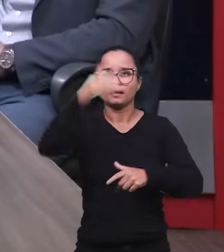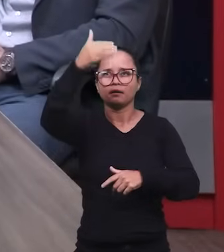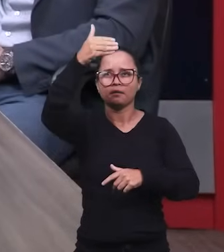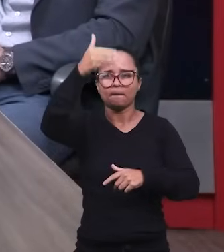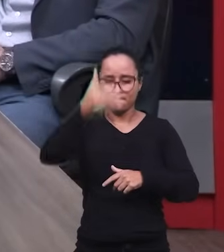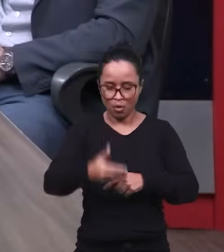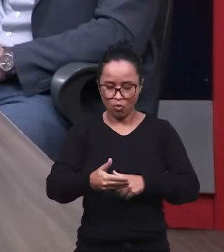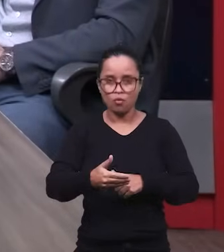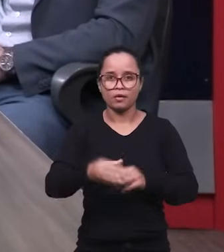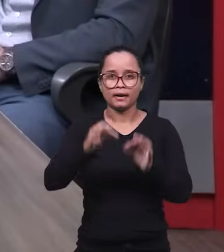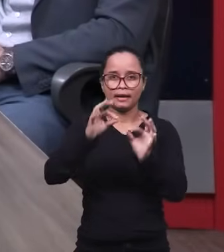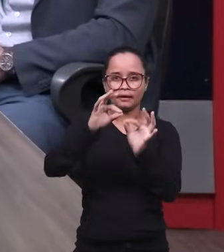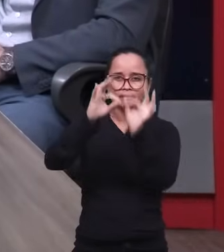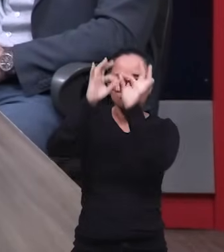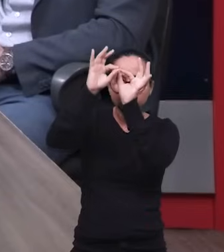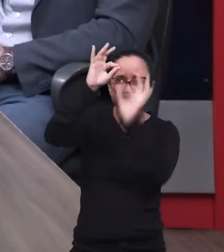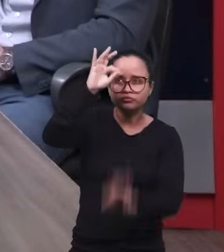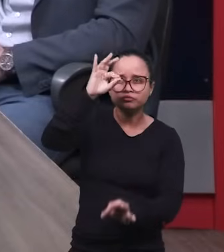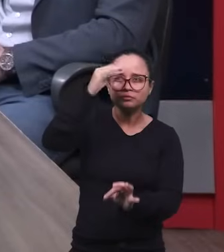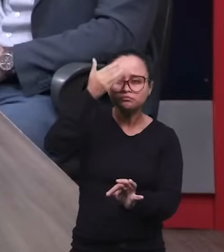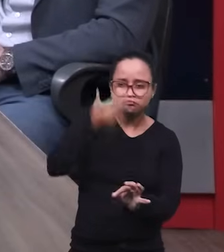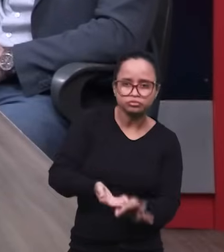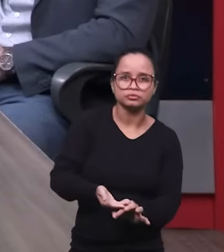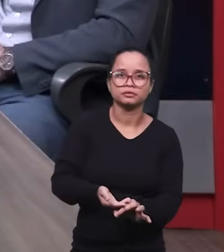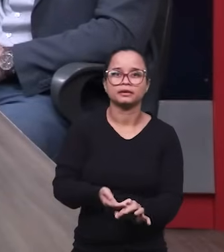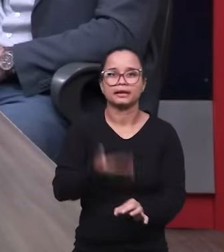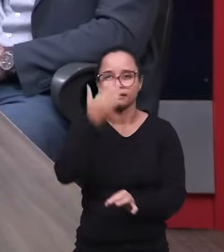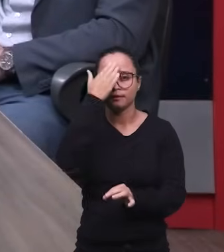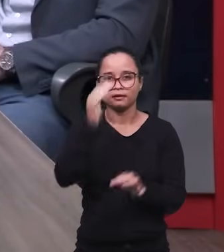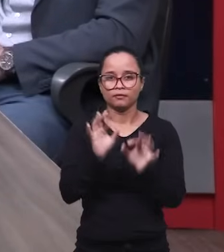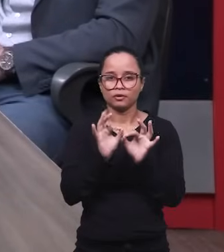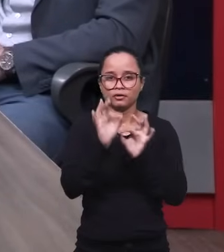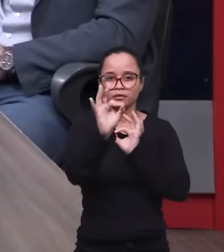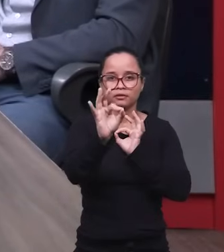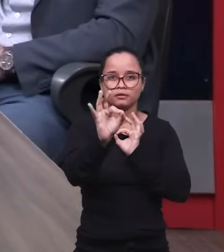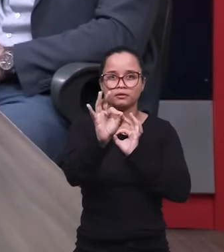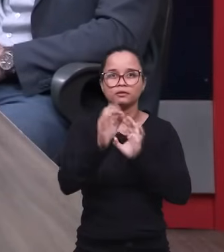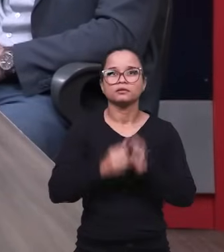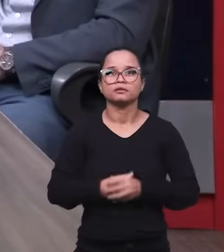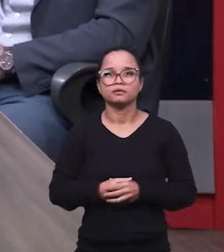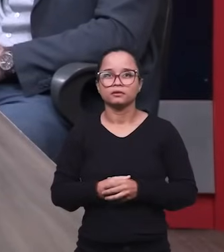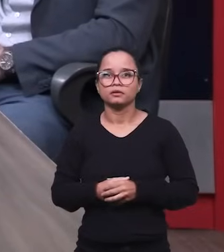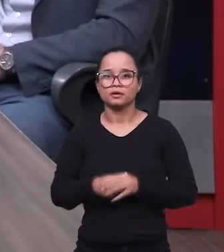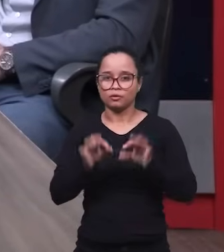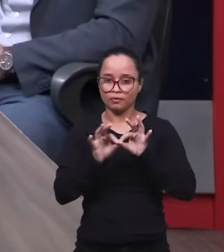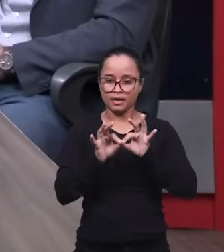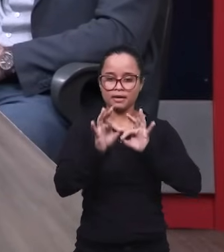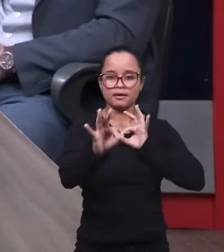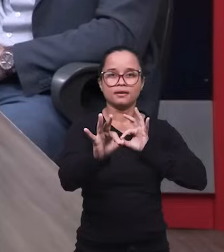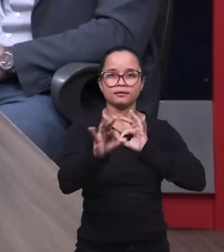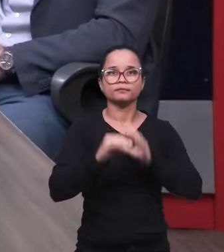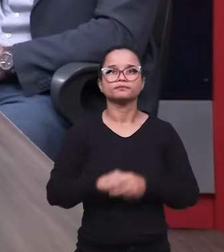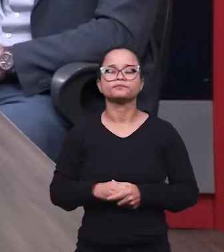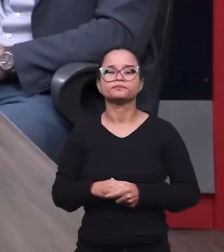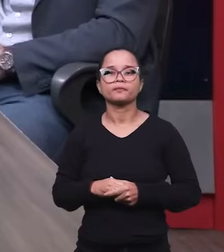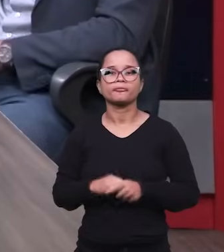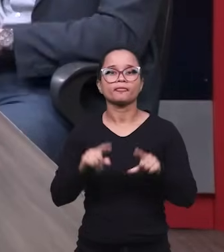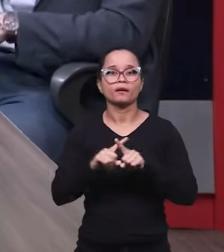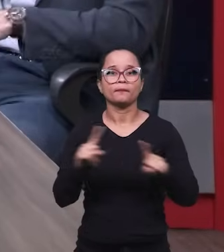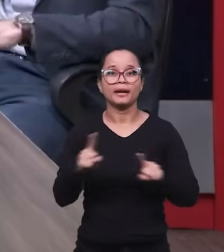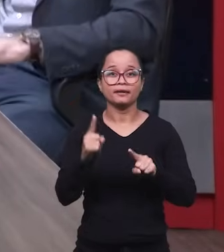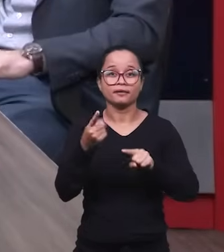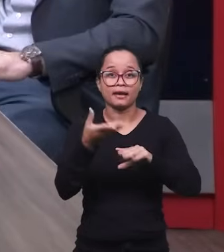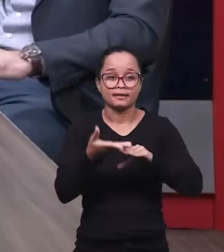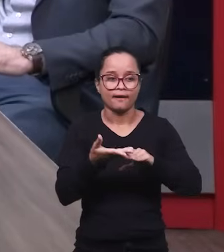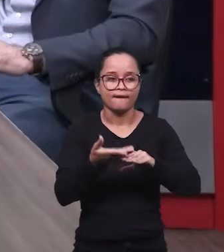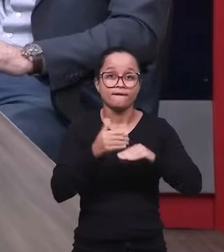reta, até cair no chão. E nós sabemos que a menor distância entre dois pontos é uma reta. Só que quem